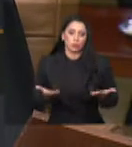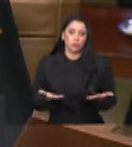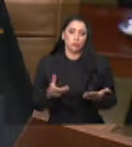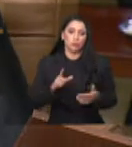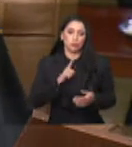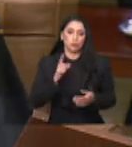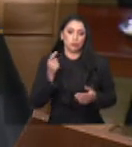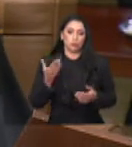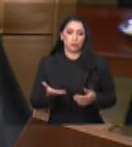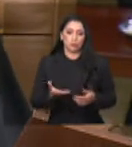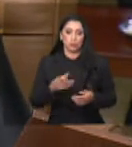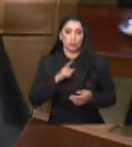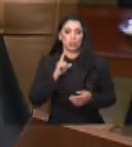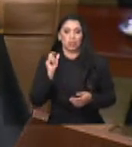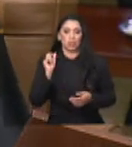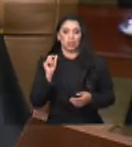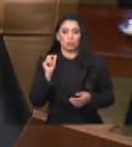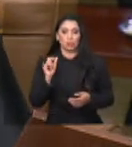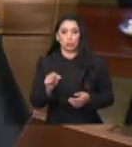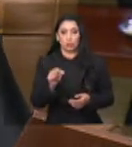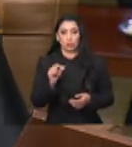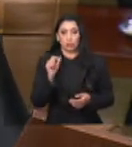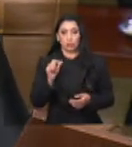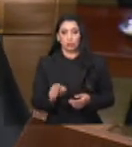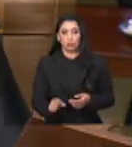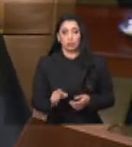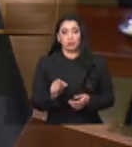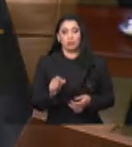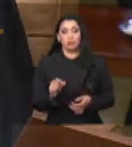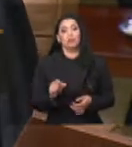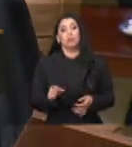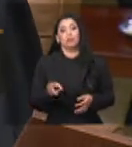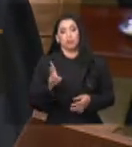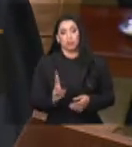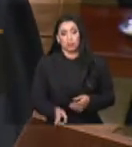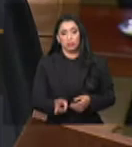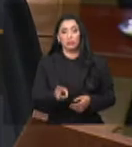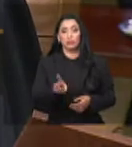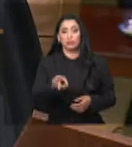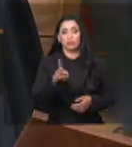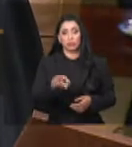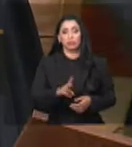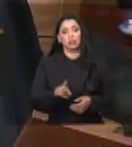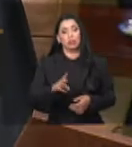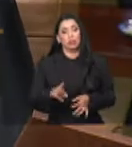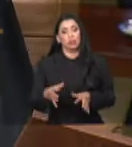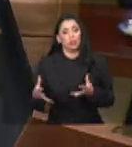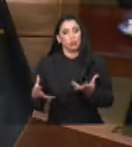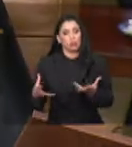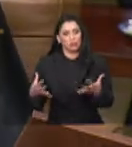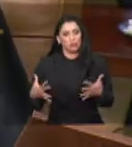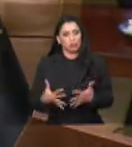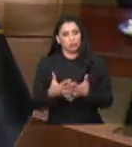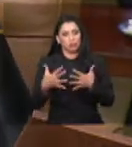e se a gente por acaso não decidir essa assombração vai continuar a nos atormentar